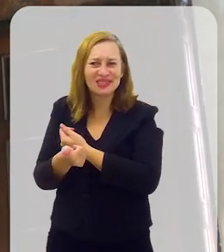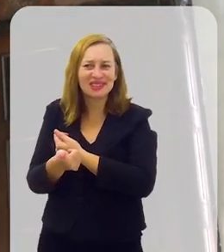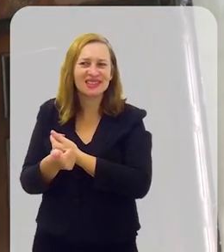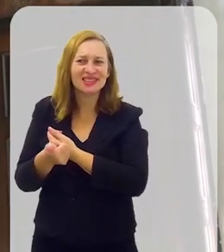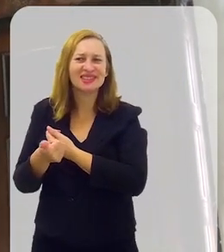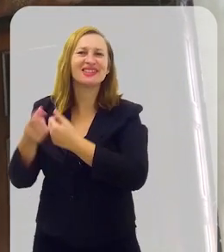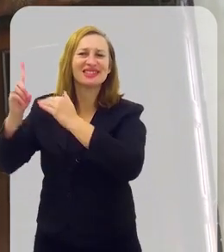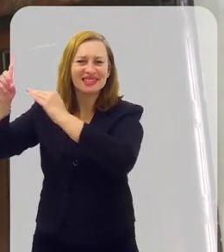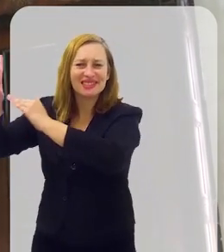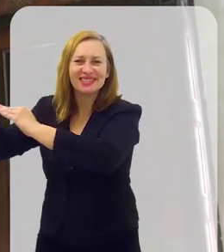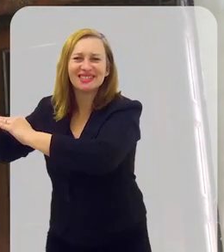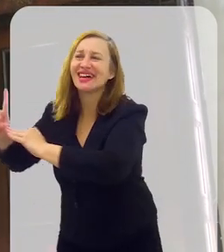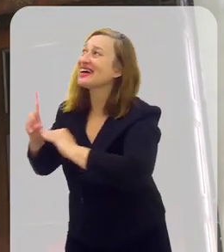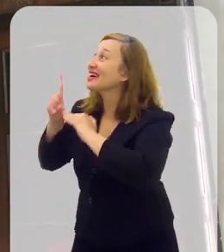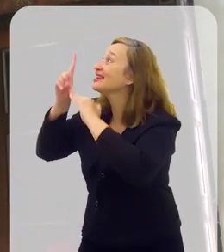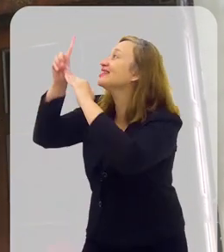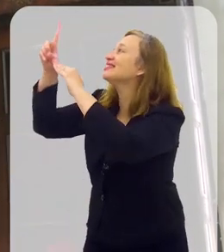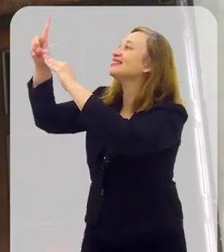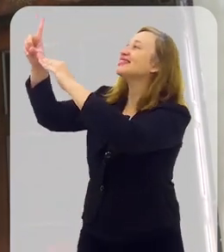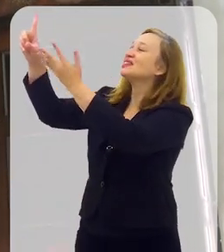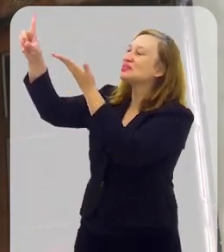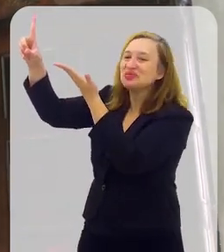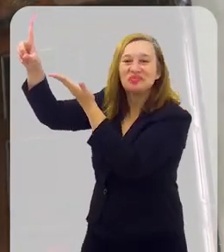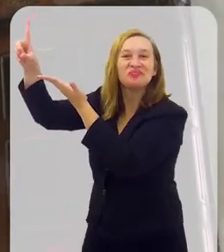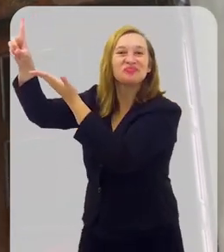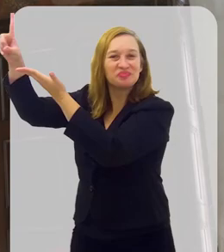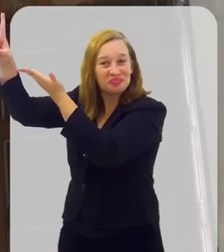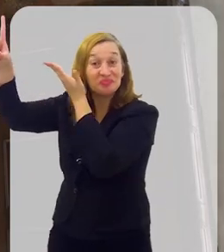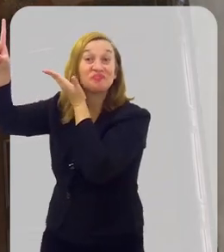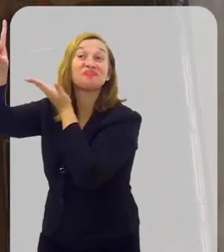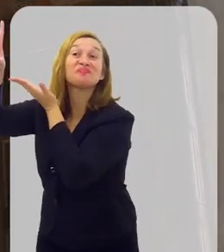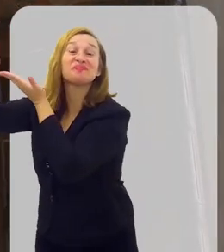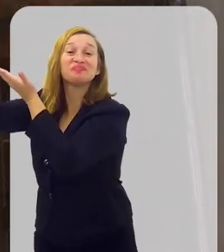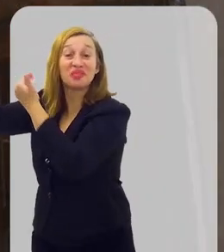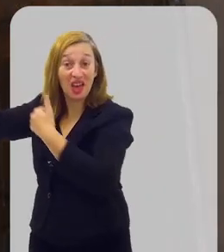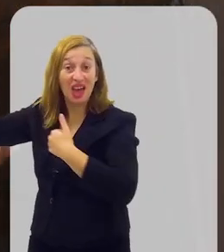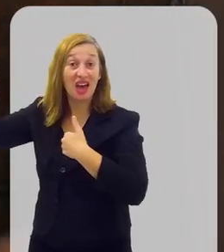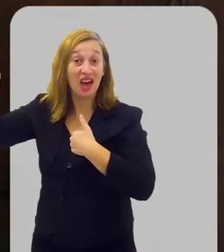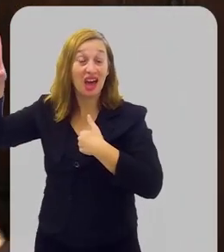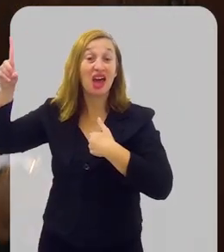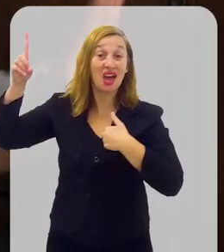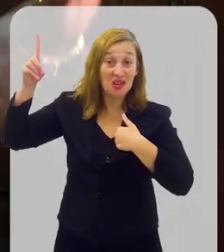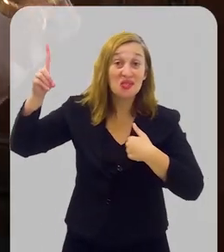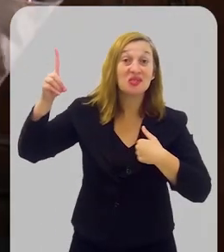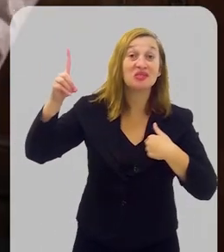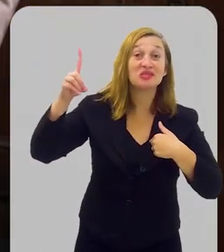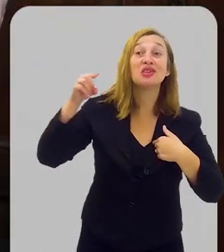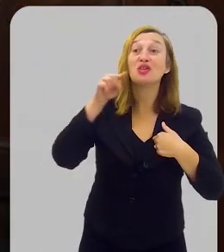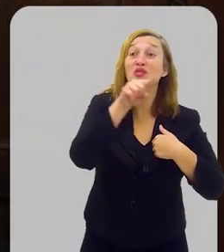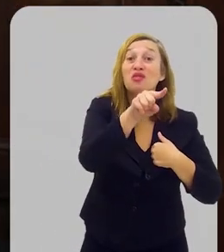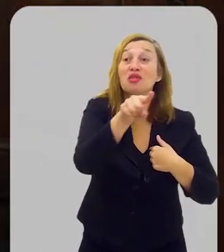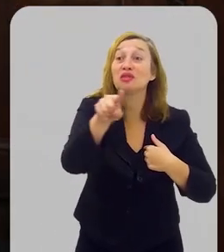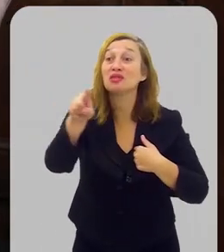bendido e exaltado eu te